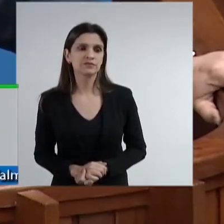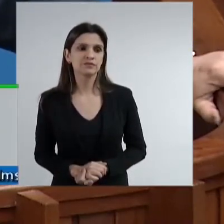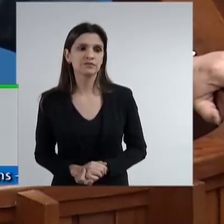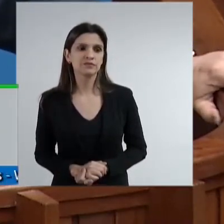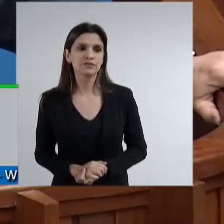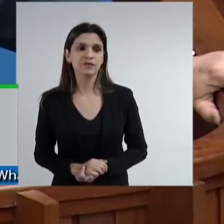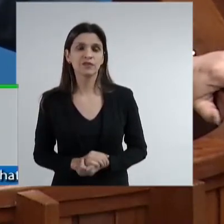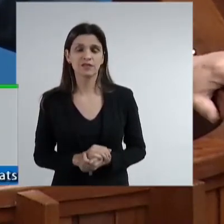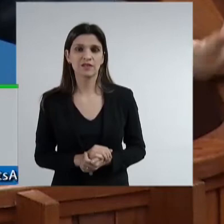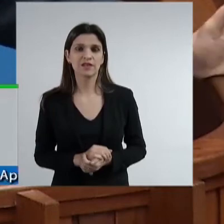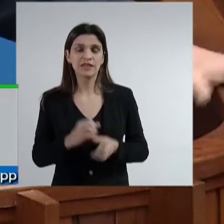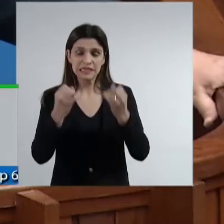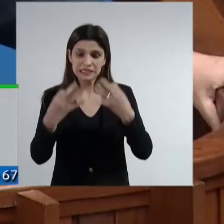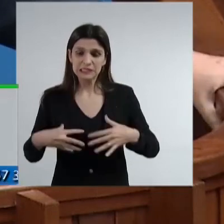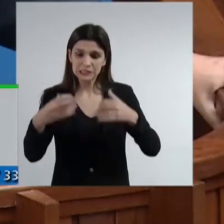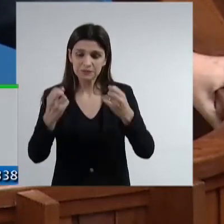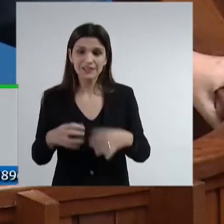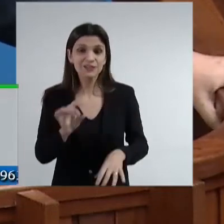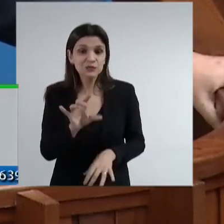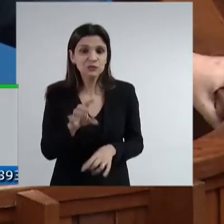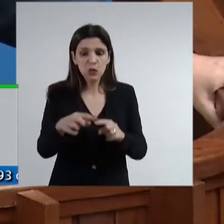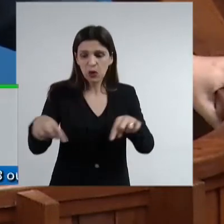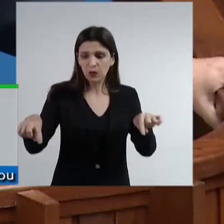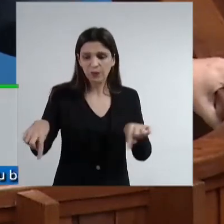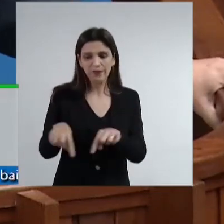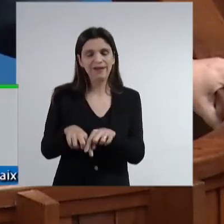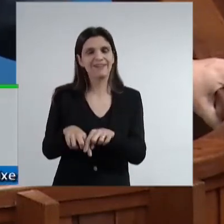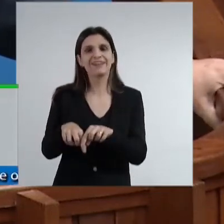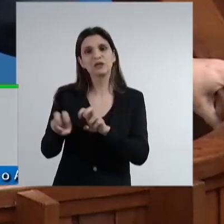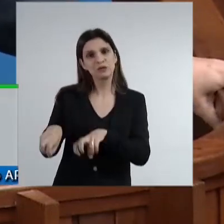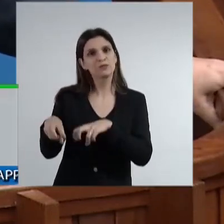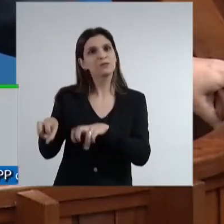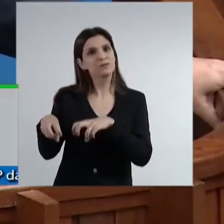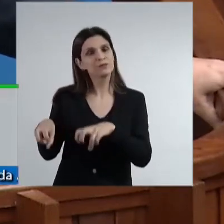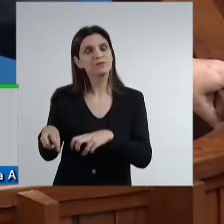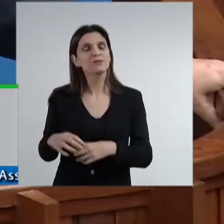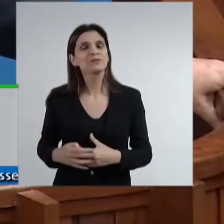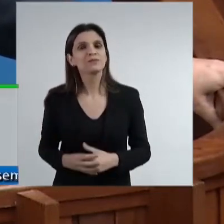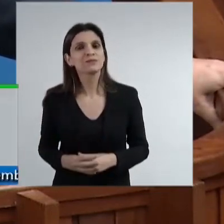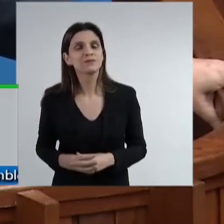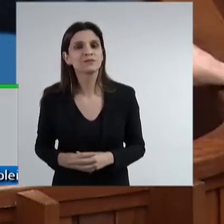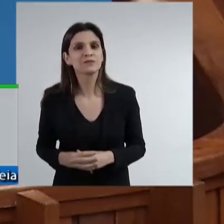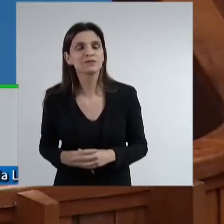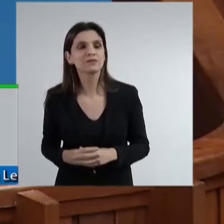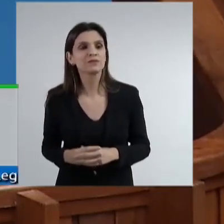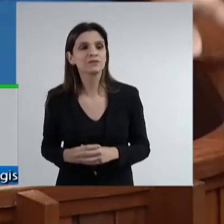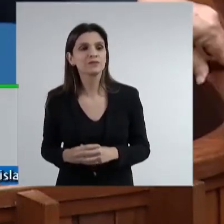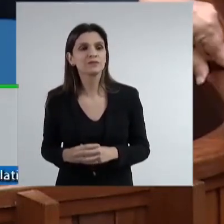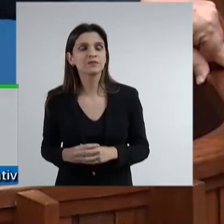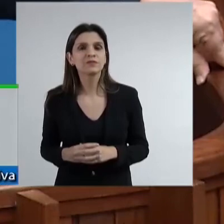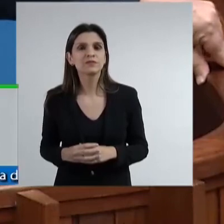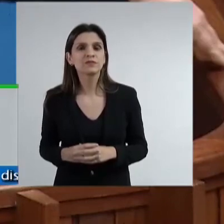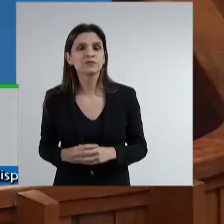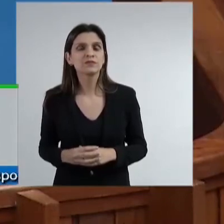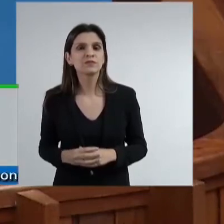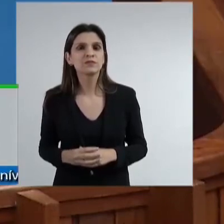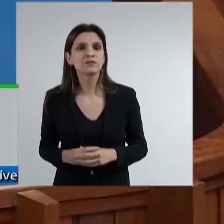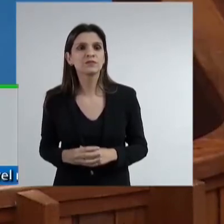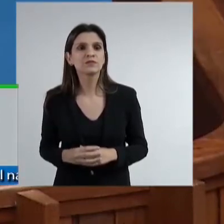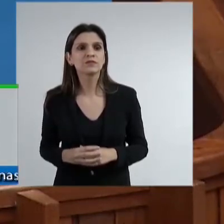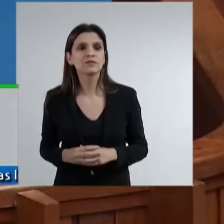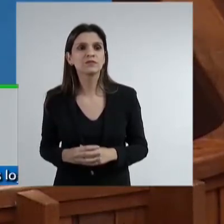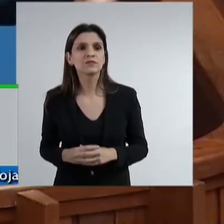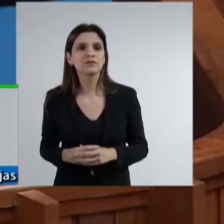as áreas rurais, que esses bens, meu caro deputado professor Rinaldo, eles fiquem guardados